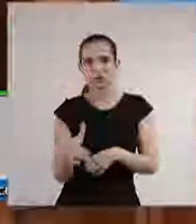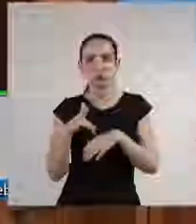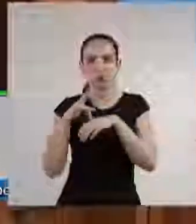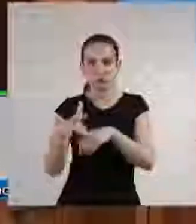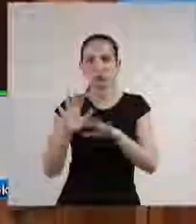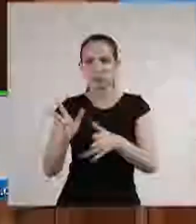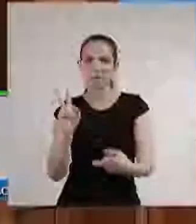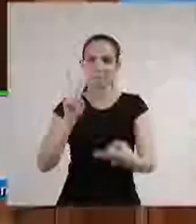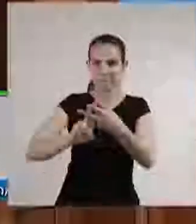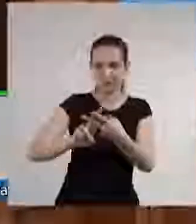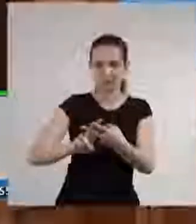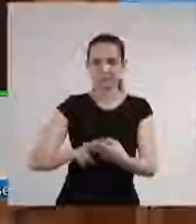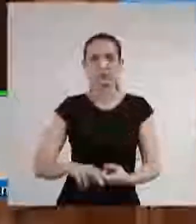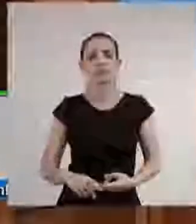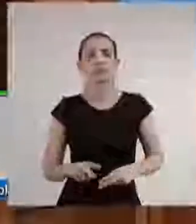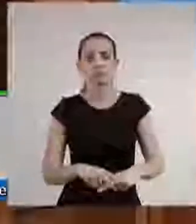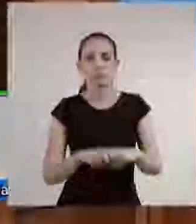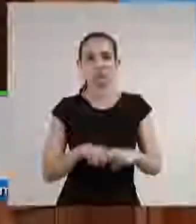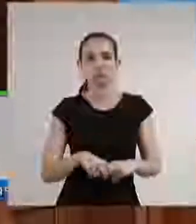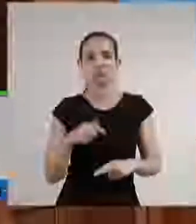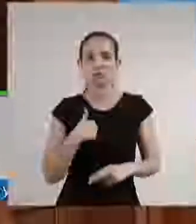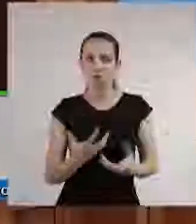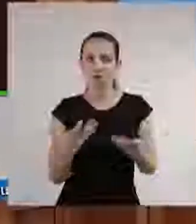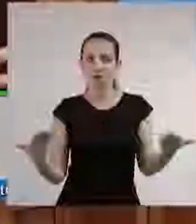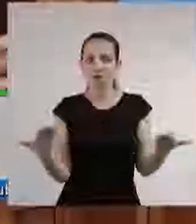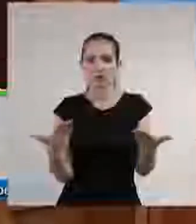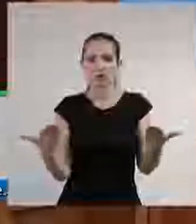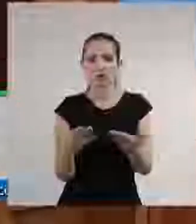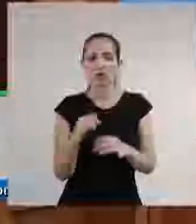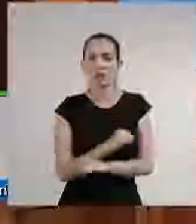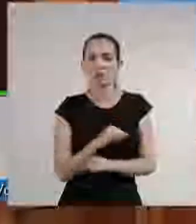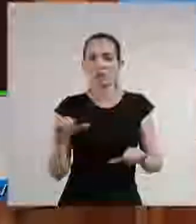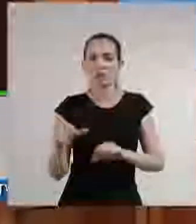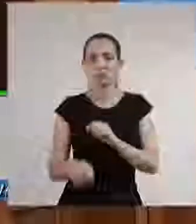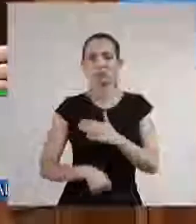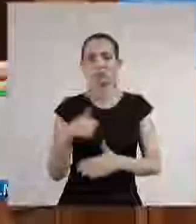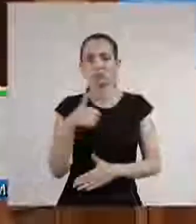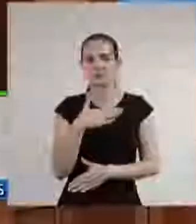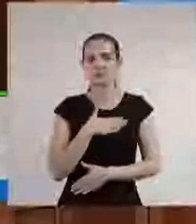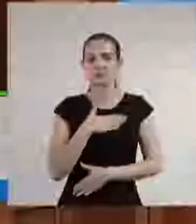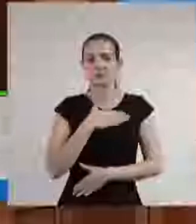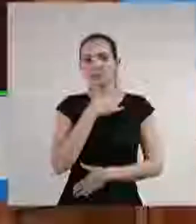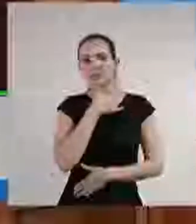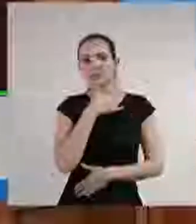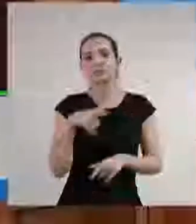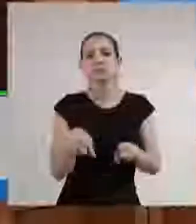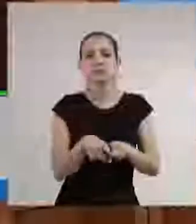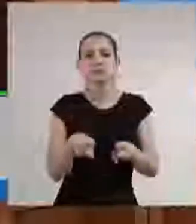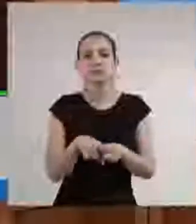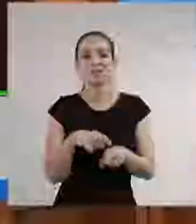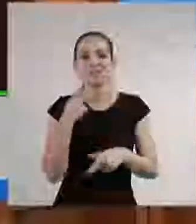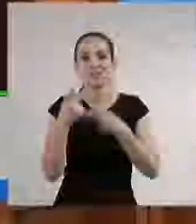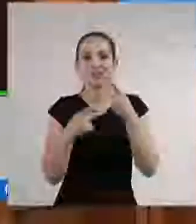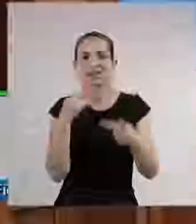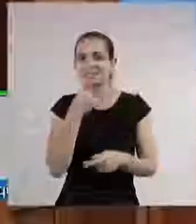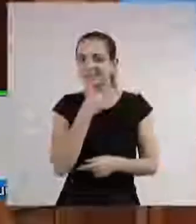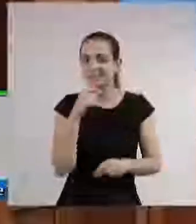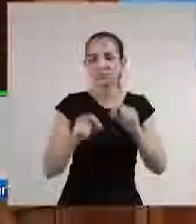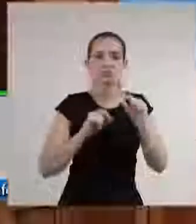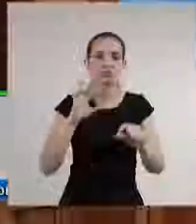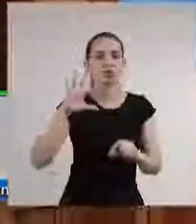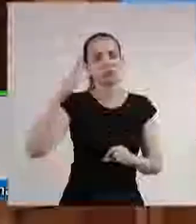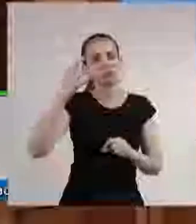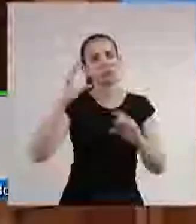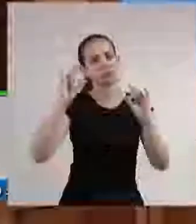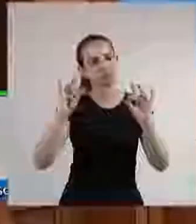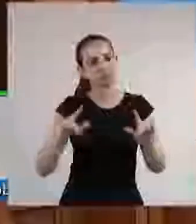sua prisão. Então, eu quero aqui deixar esse registro. Primeiro, a minha tristeza e lamentar profundamente o ocorrido, e, ao mesmo tempo, senhor presidente,